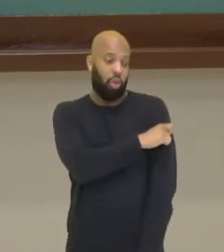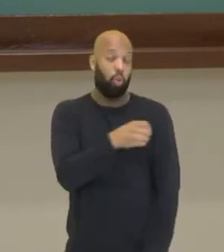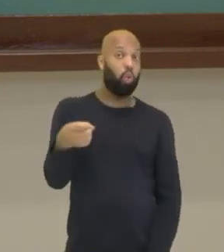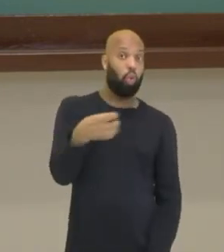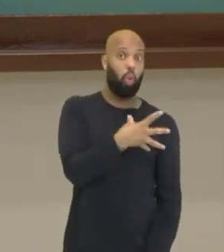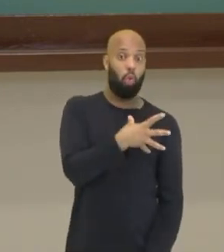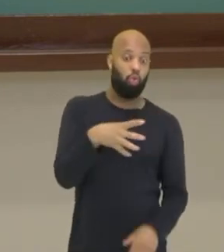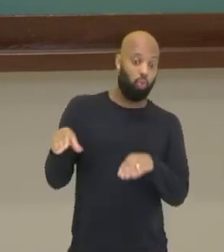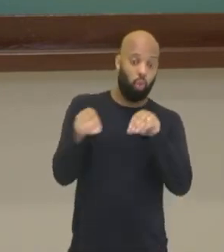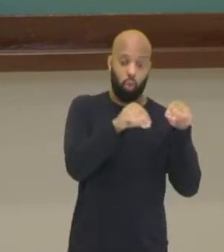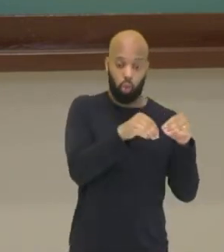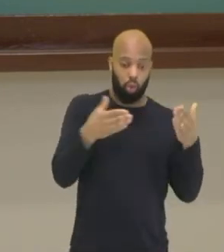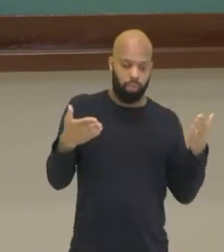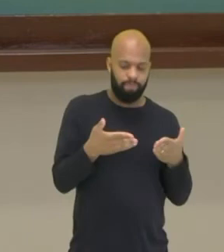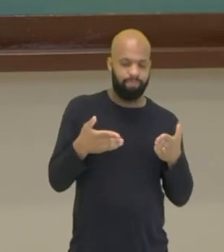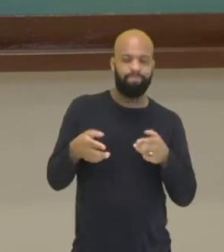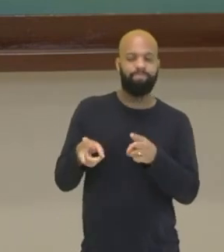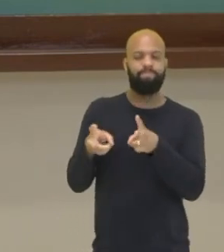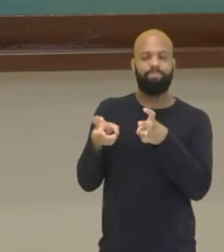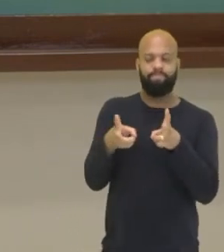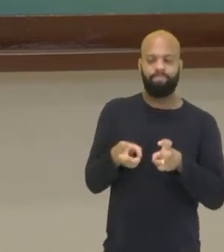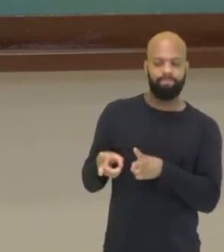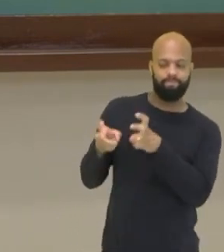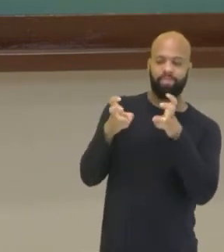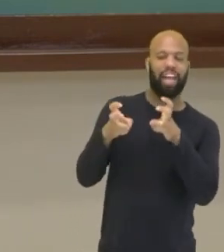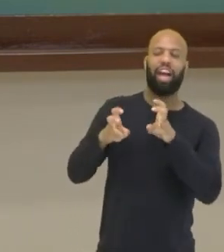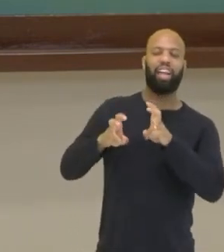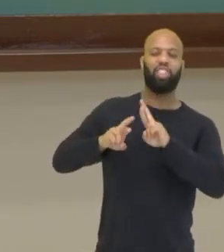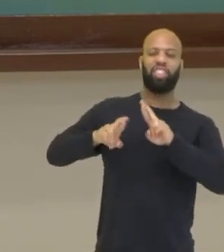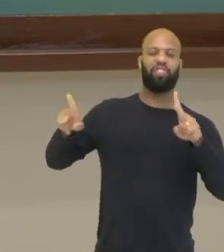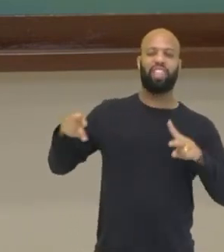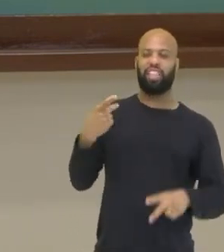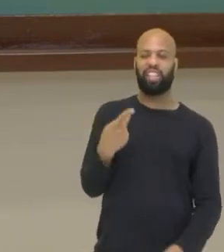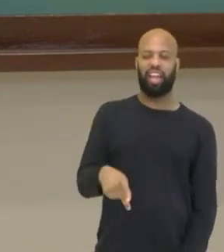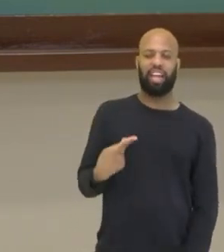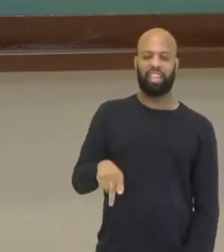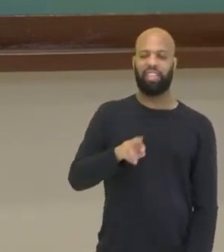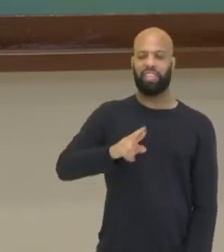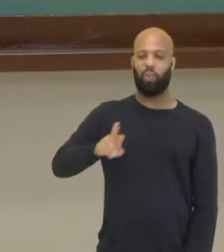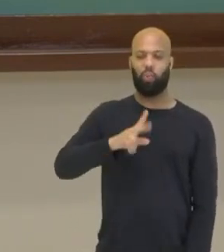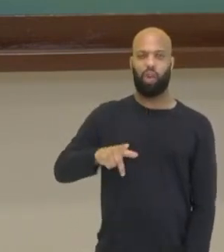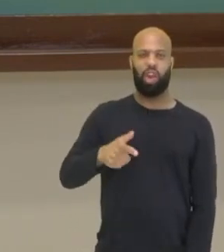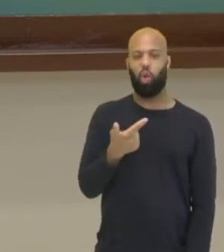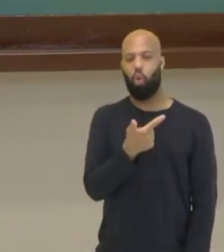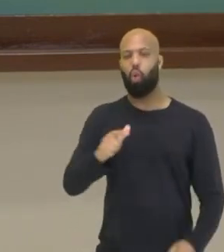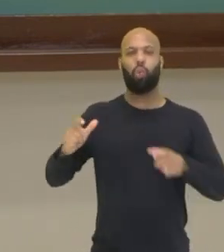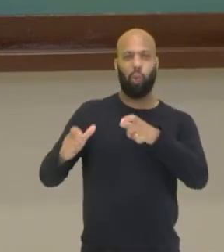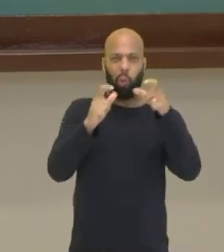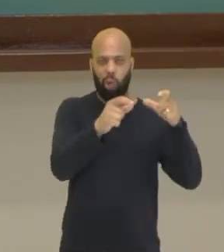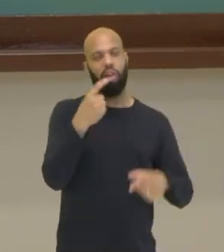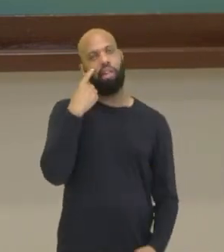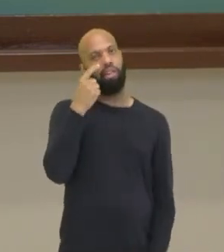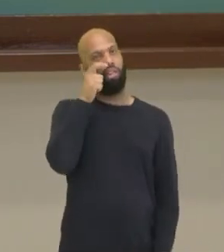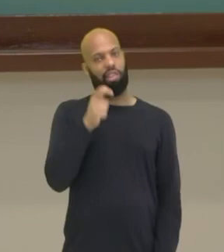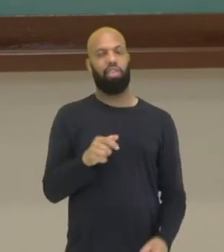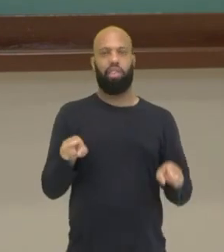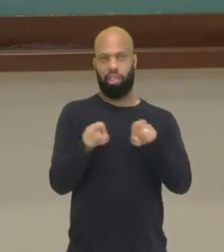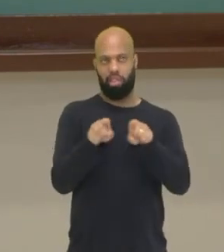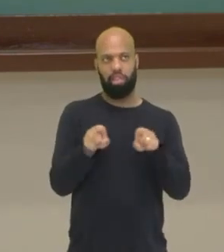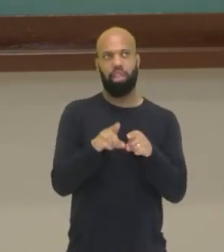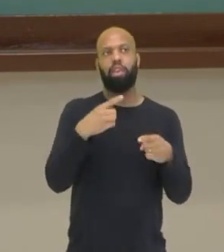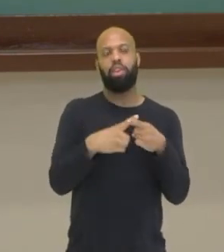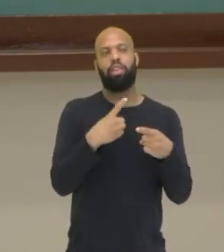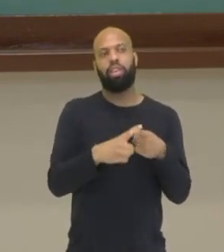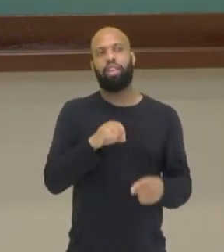logo você percebe que ele não é da localidade que você mora, por conta do sotaque. Olha que interessante, né? Ou quando nós